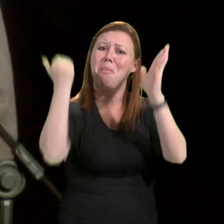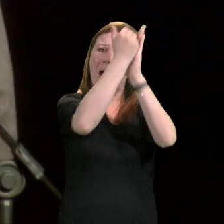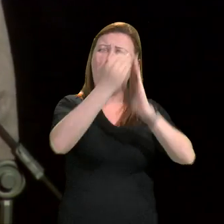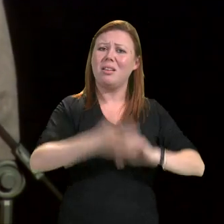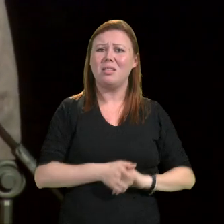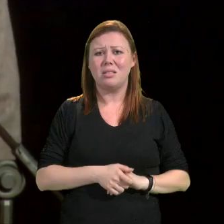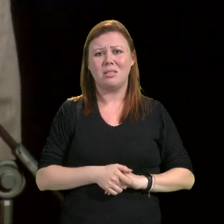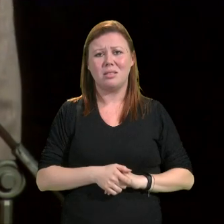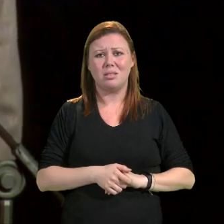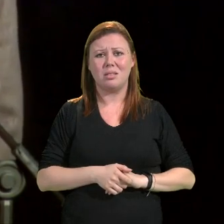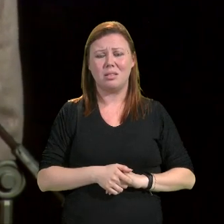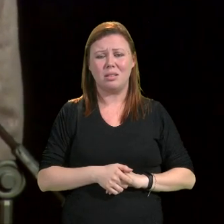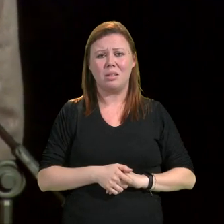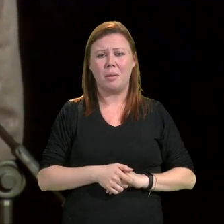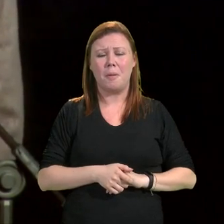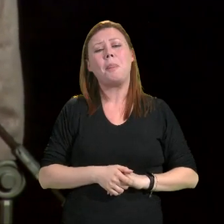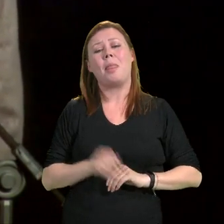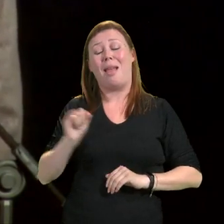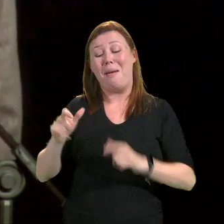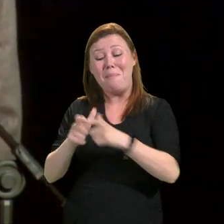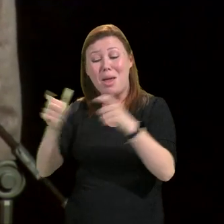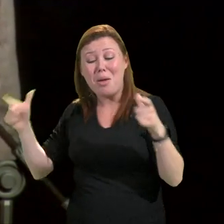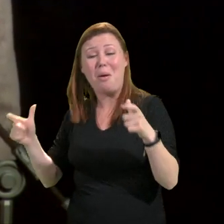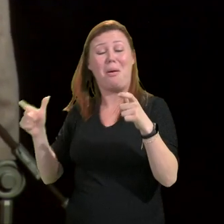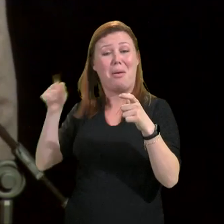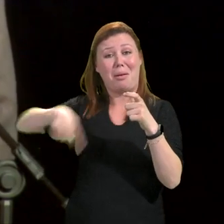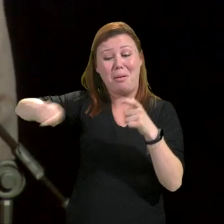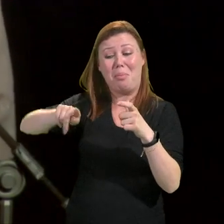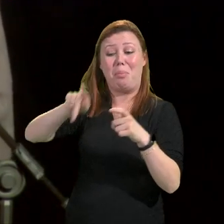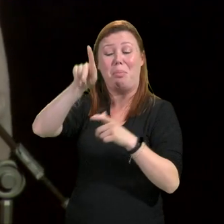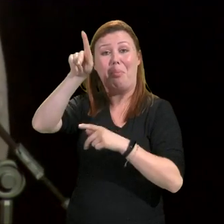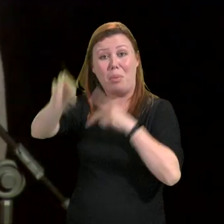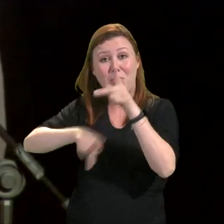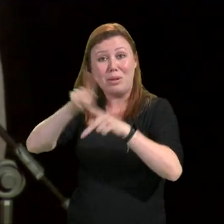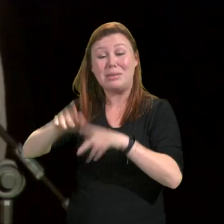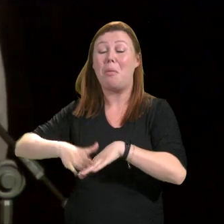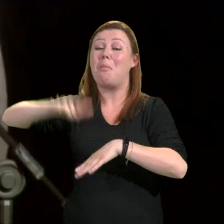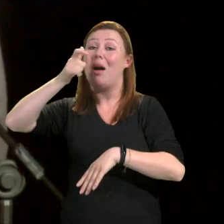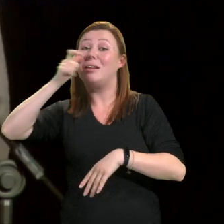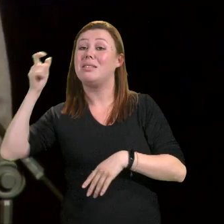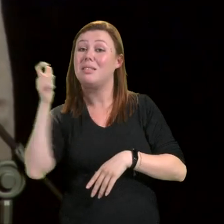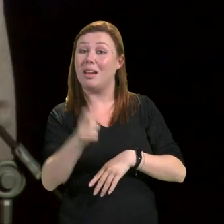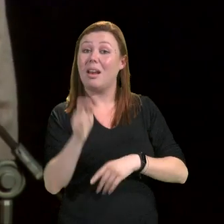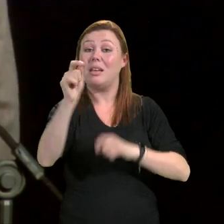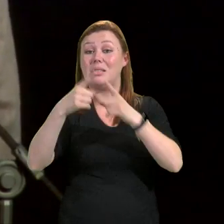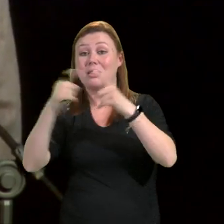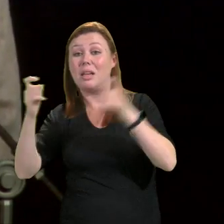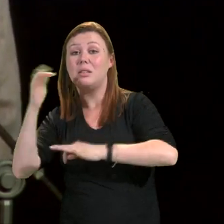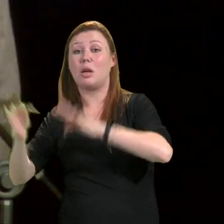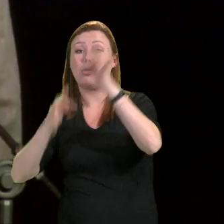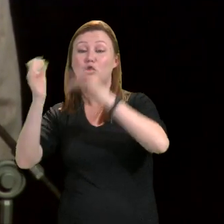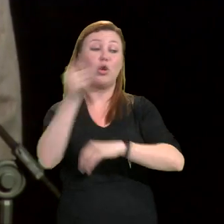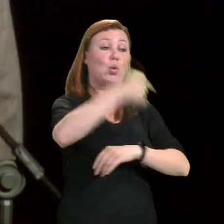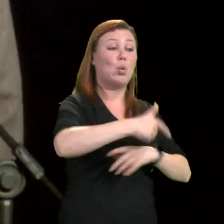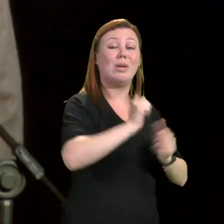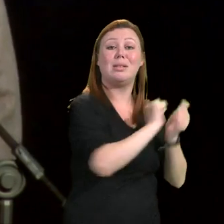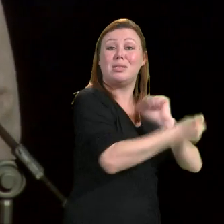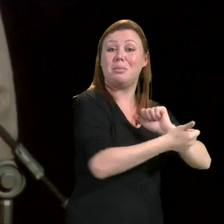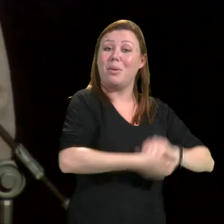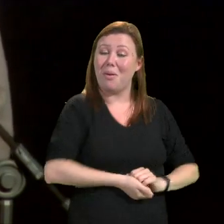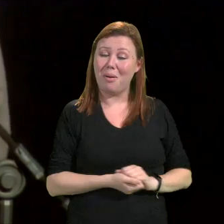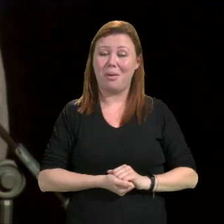investimento. A maior parte da população brasileira tem mais interesse por ciência e tecnologia do que por esportes. Então,